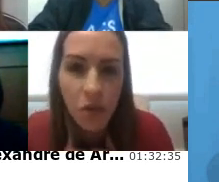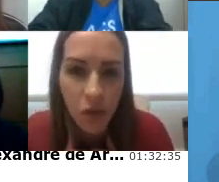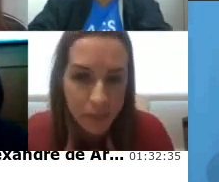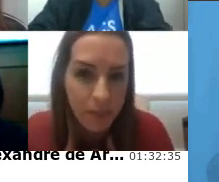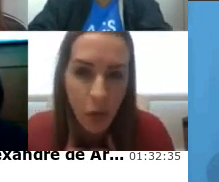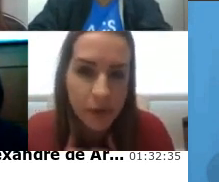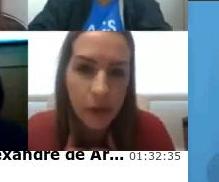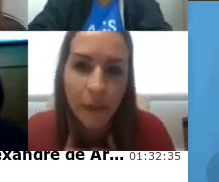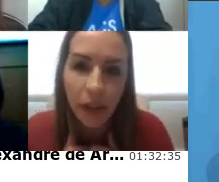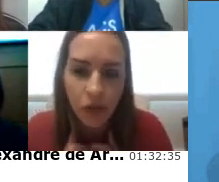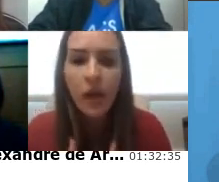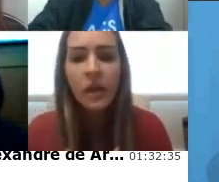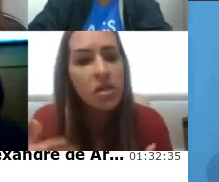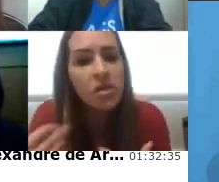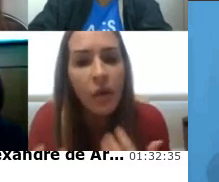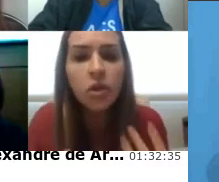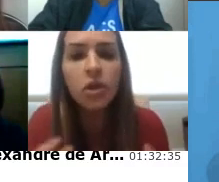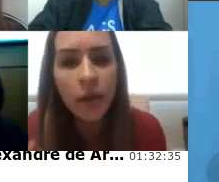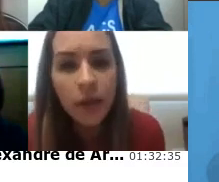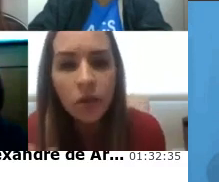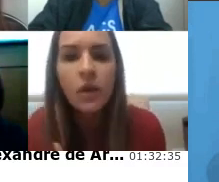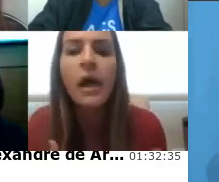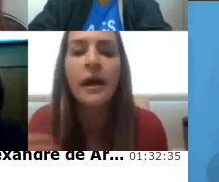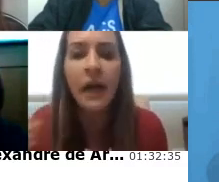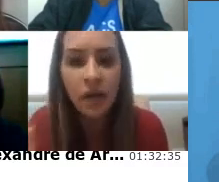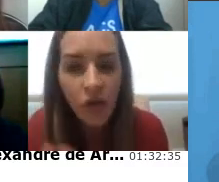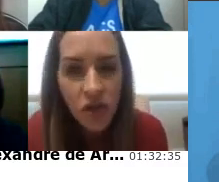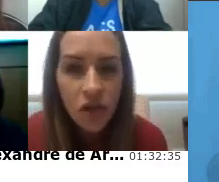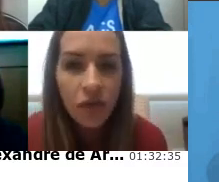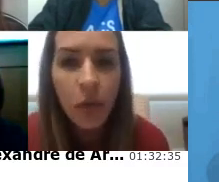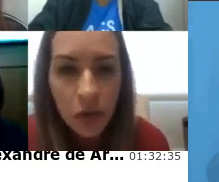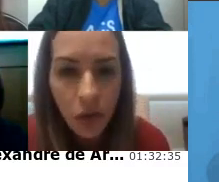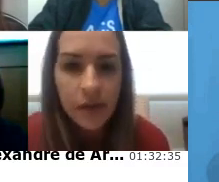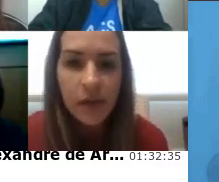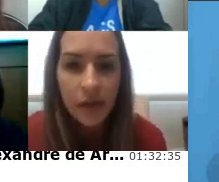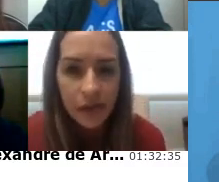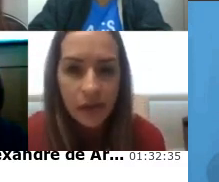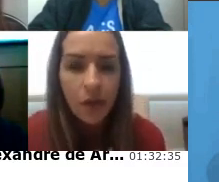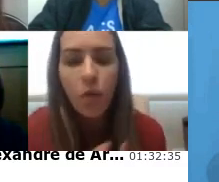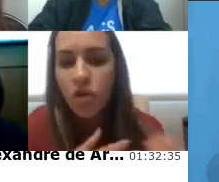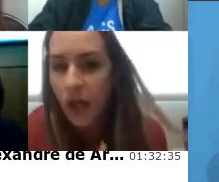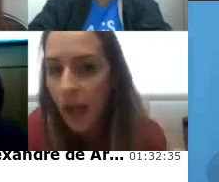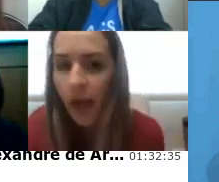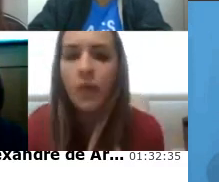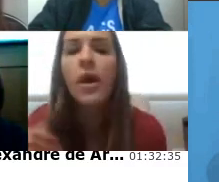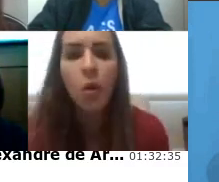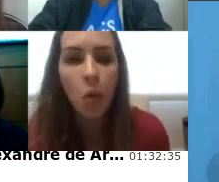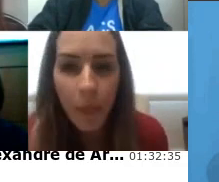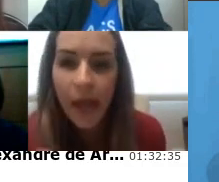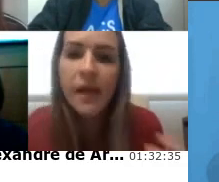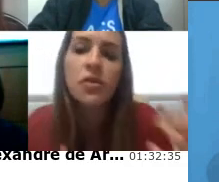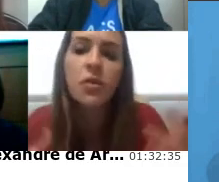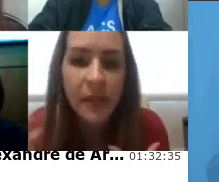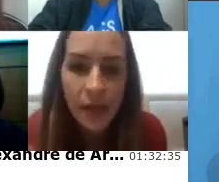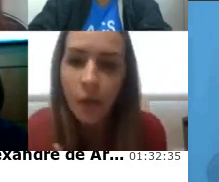autorresponsabilizam pelo seu próprio tratamento e a gente só vai monitorando a cada vez que a gente vai monitorar com o escarro